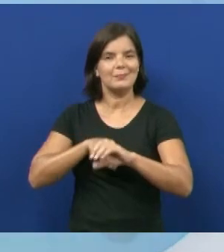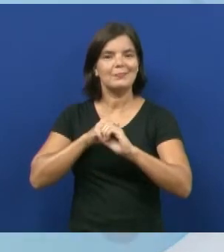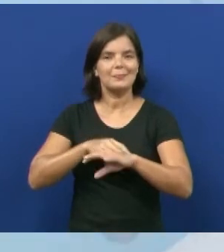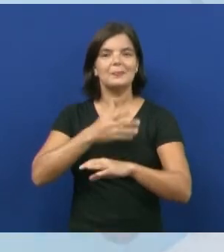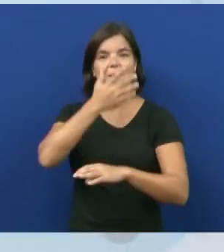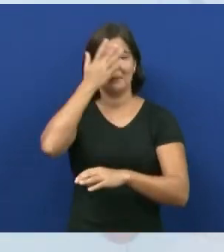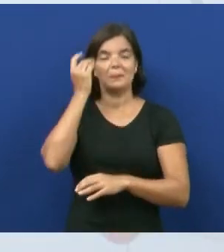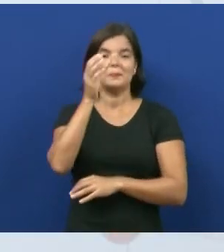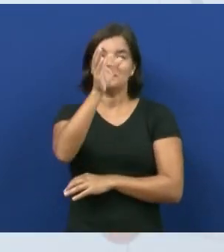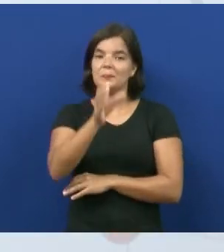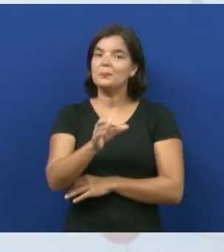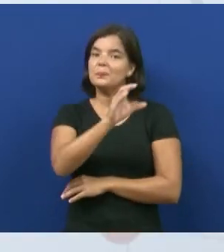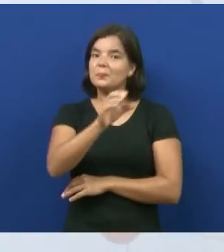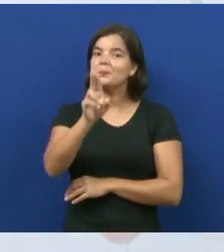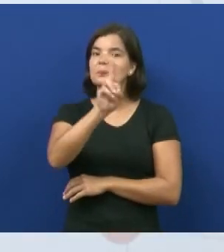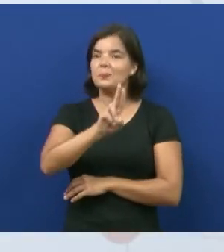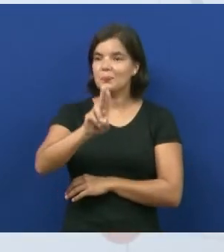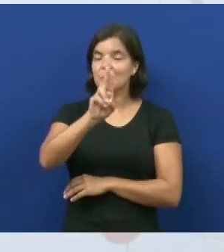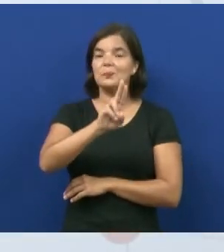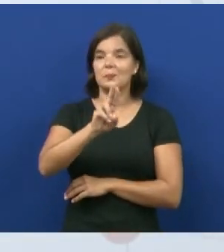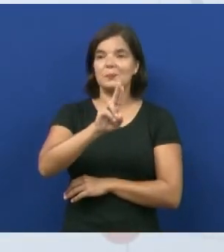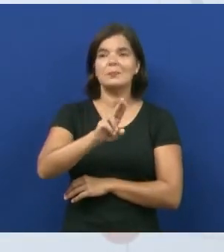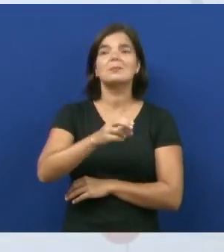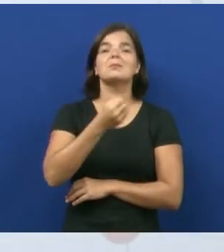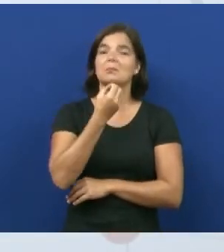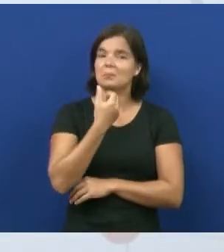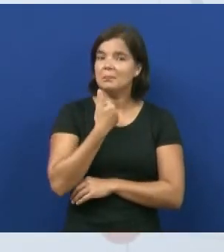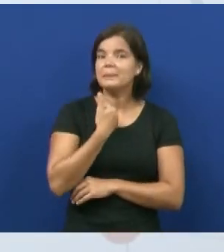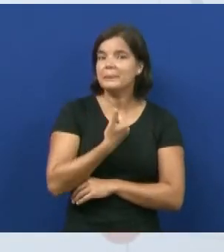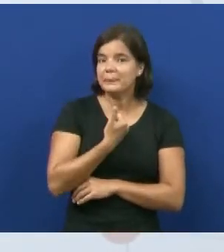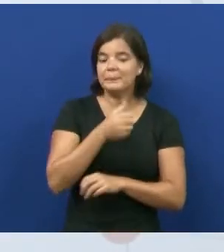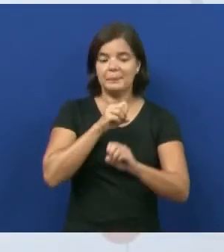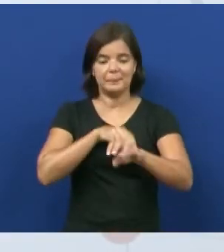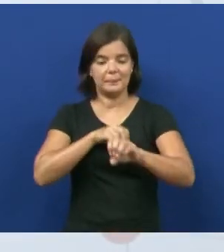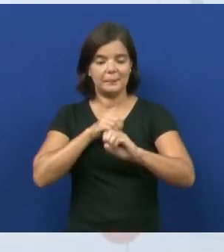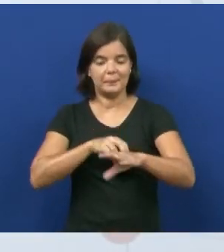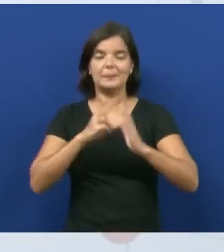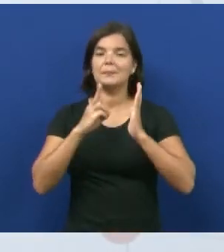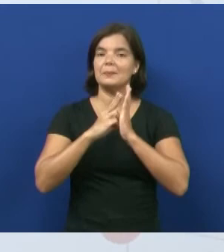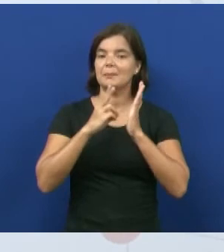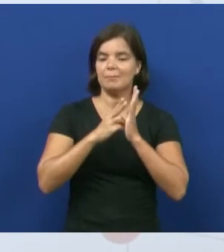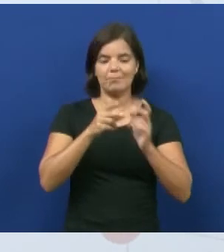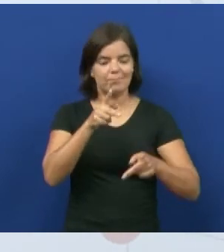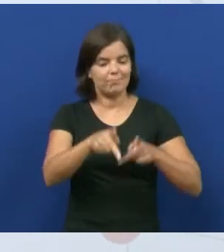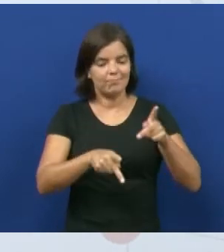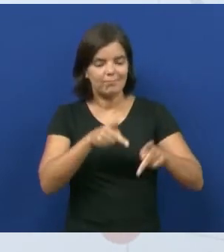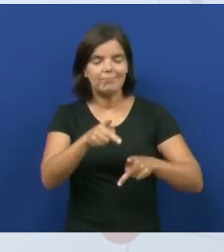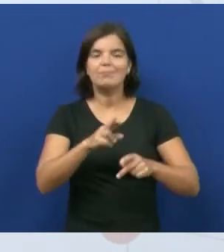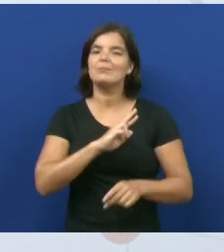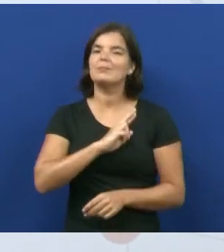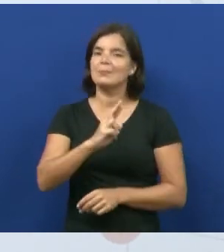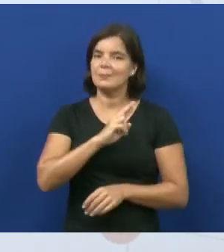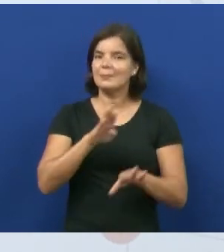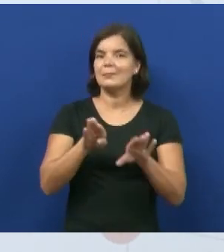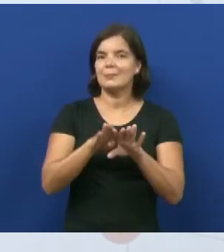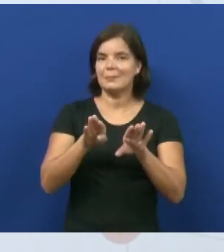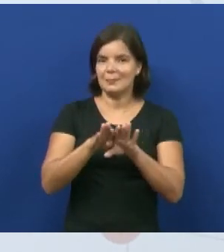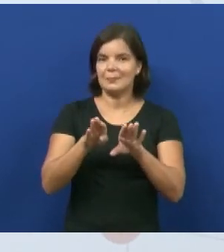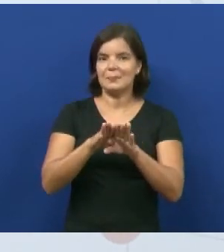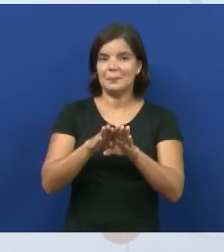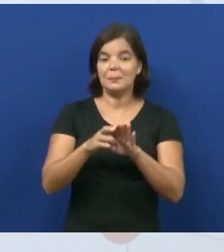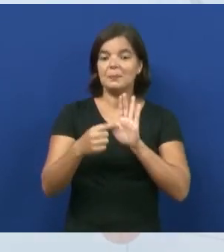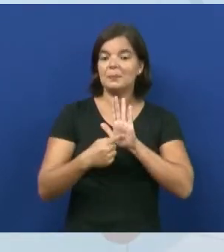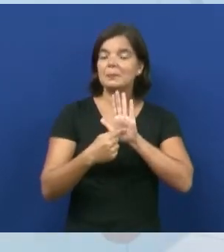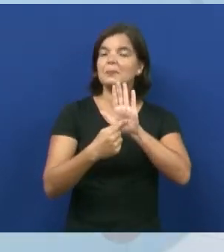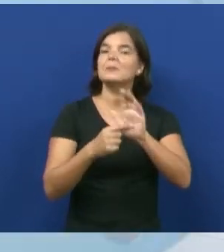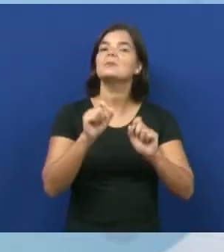os padres utilizaram essa ferramenta muito bem para educar o povo, para ensinar os princípios cristãos e também para colonizá-los, para